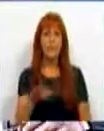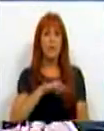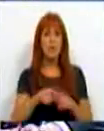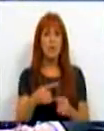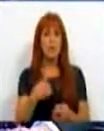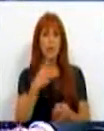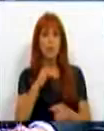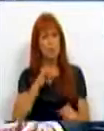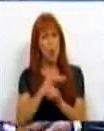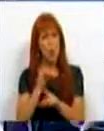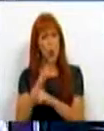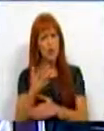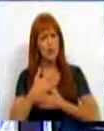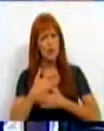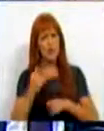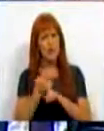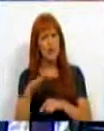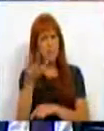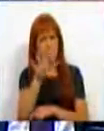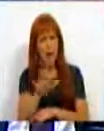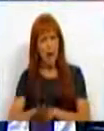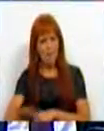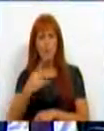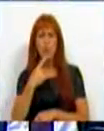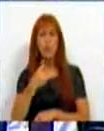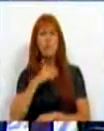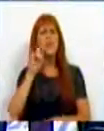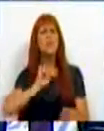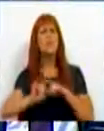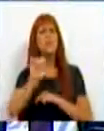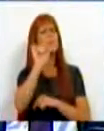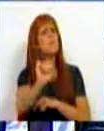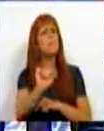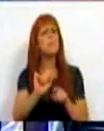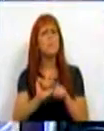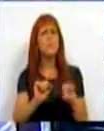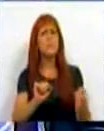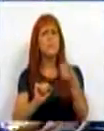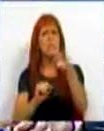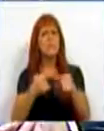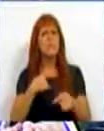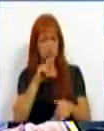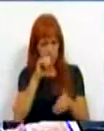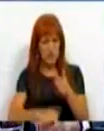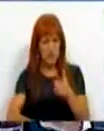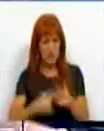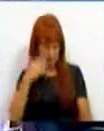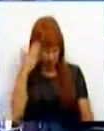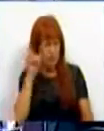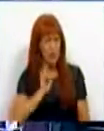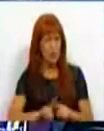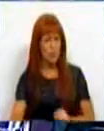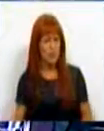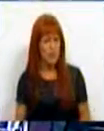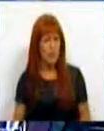fazem-me também muitas perguntas sobre a questão do mapa. Perguntou-me a senhora deputada se eu acaso teria desistido. acha, Sra.